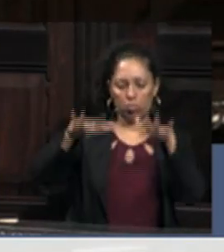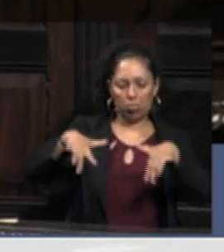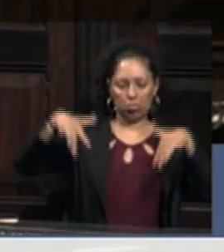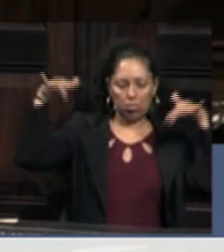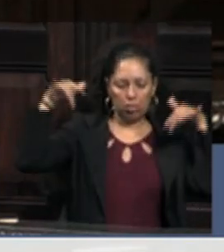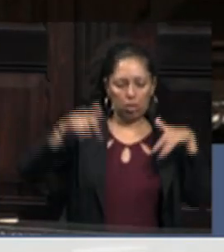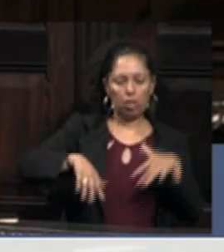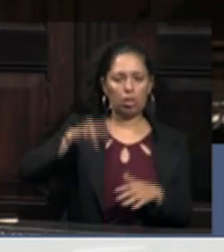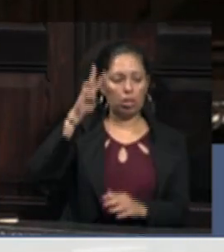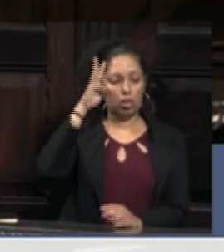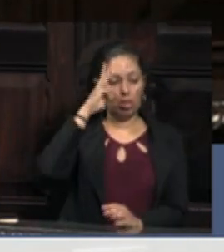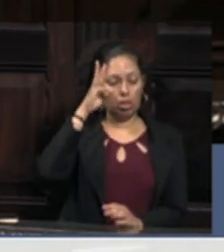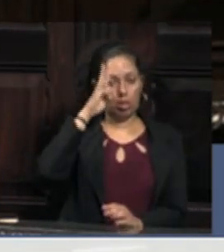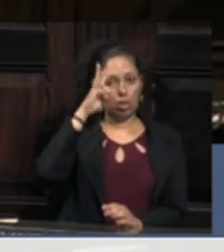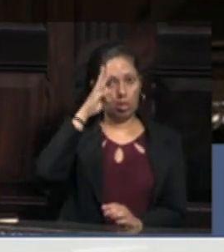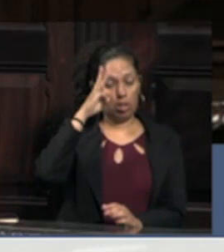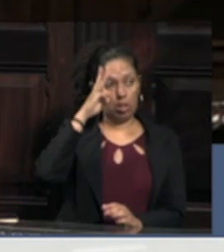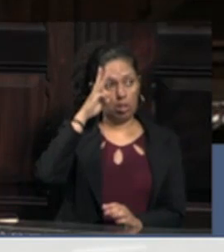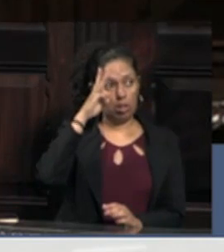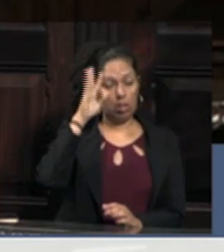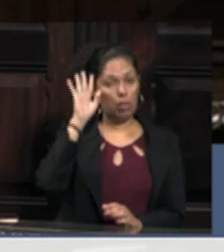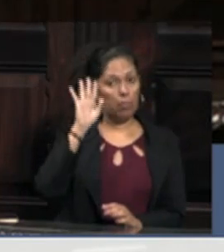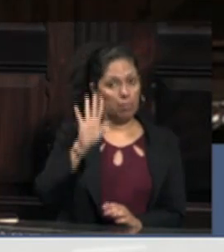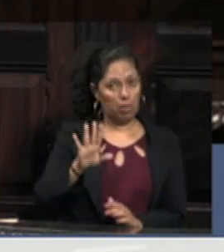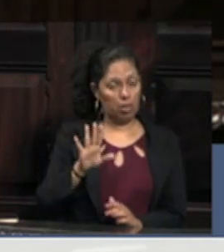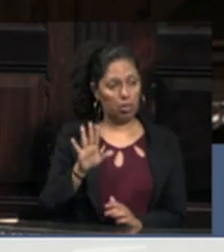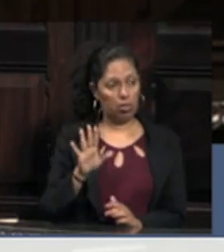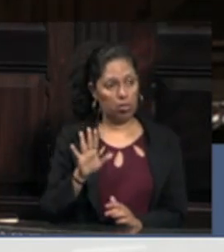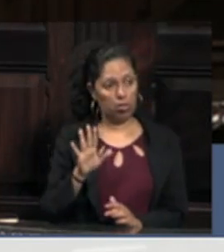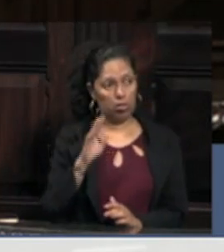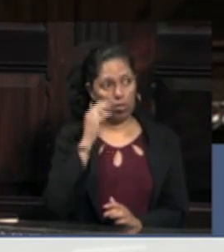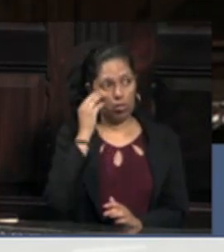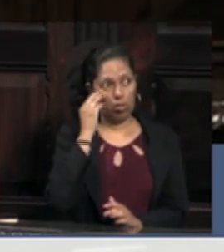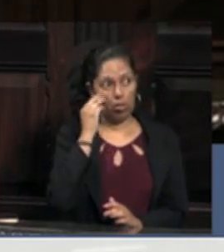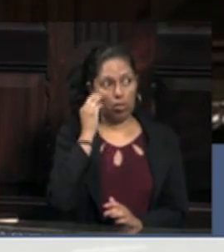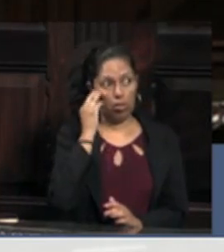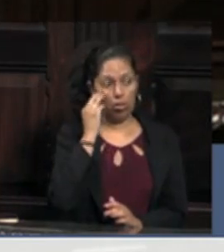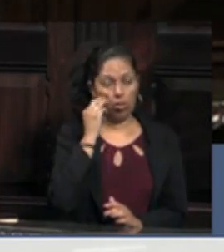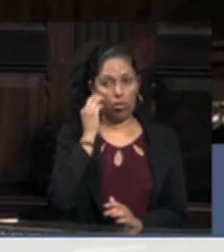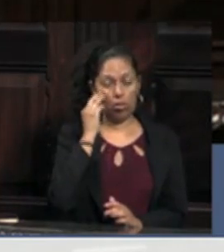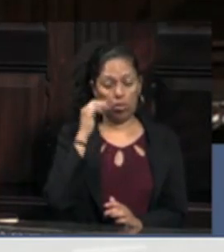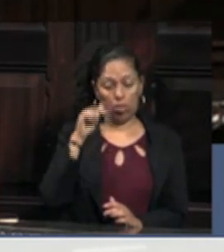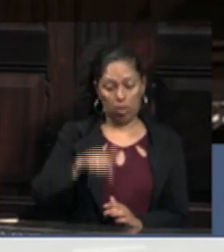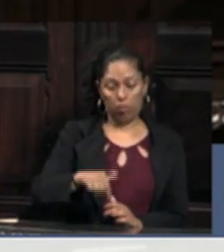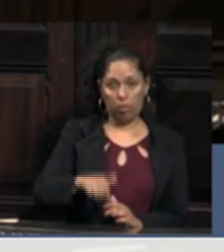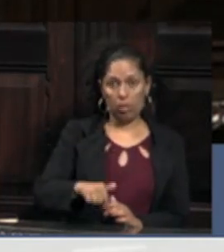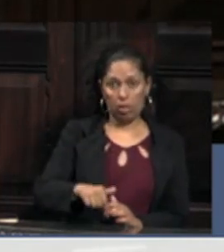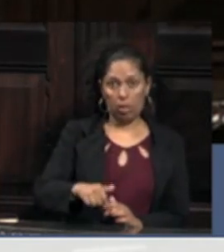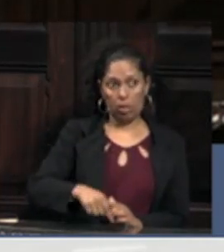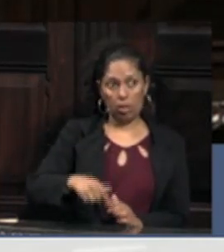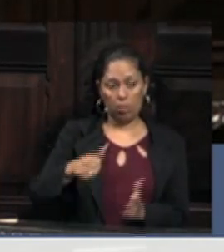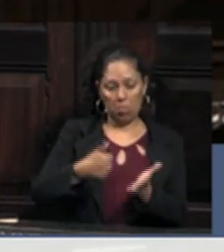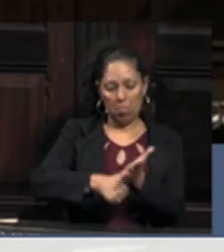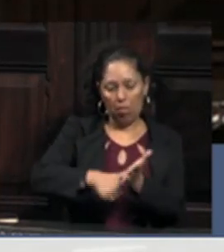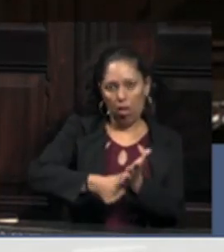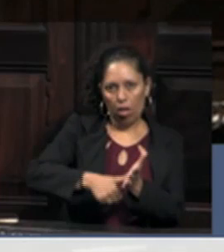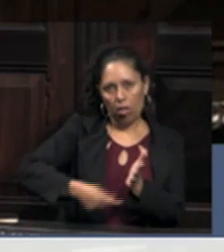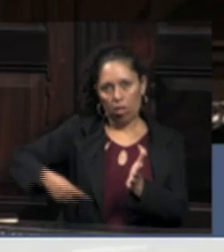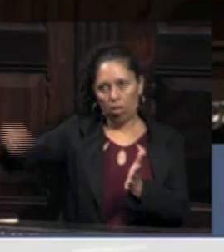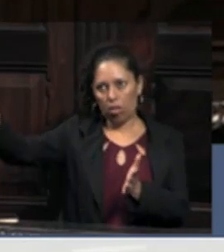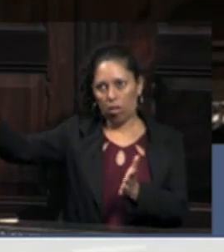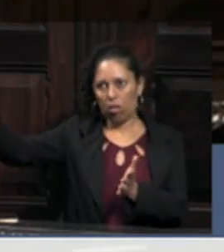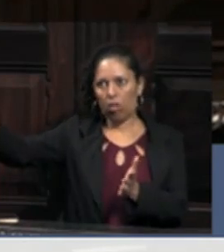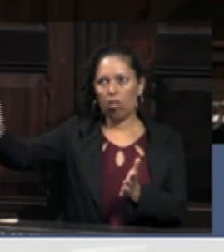terça-feira, mas que essa presença se consubstancie não somente